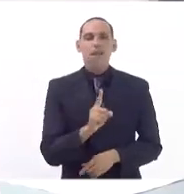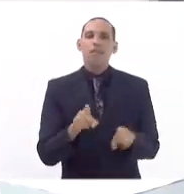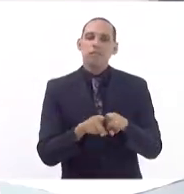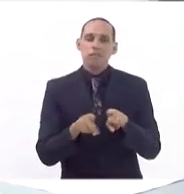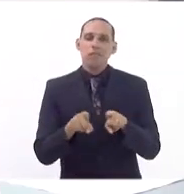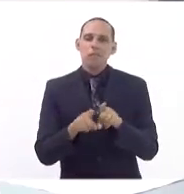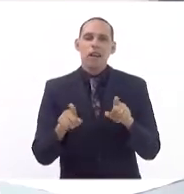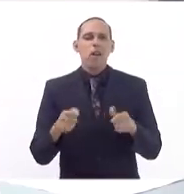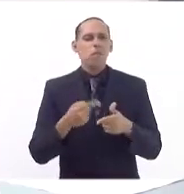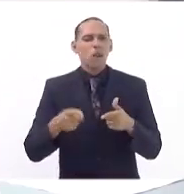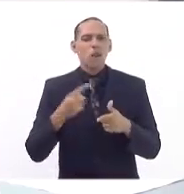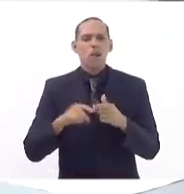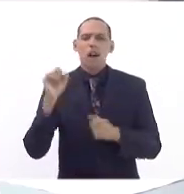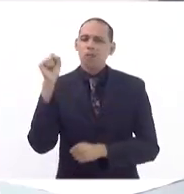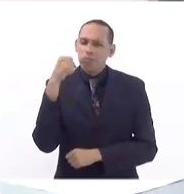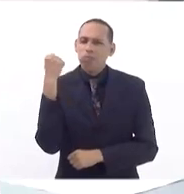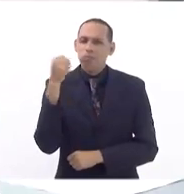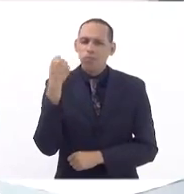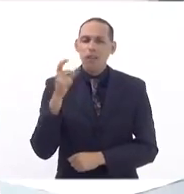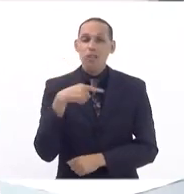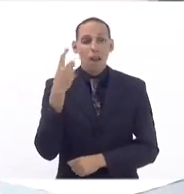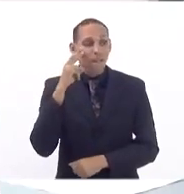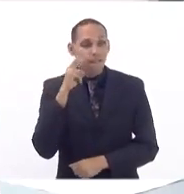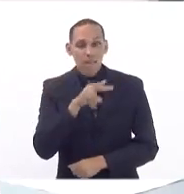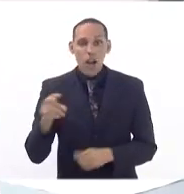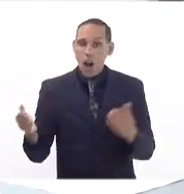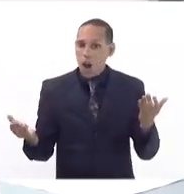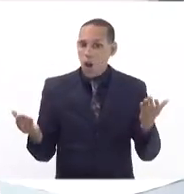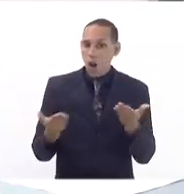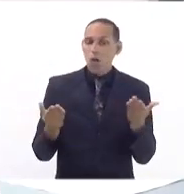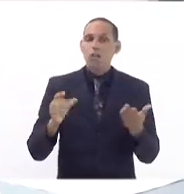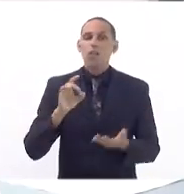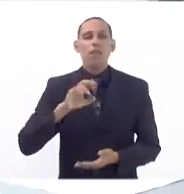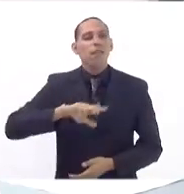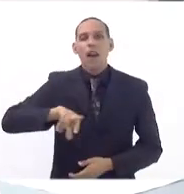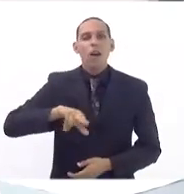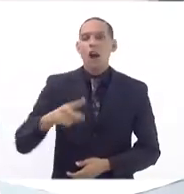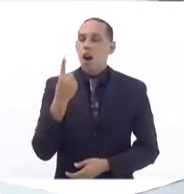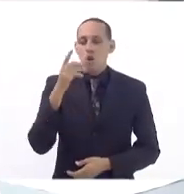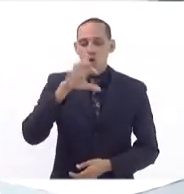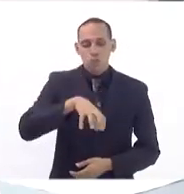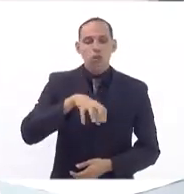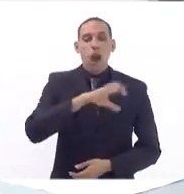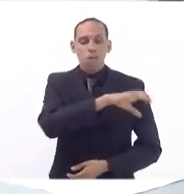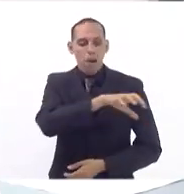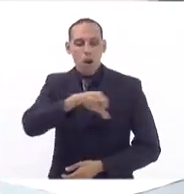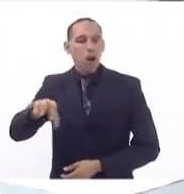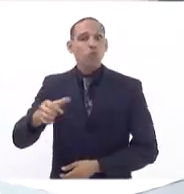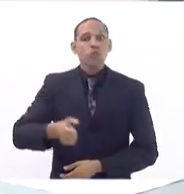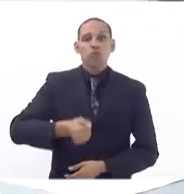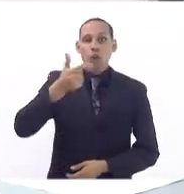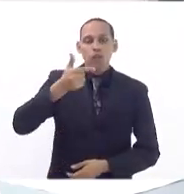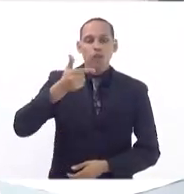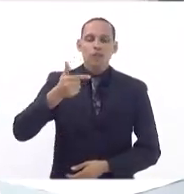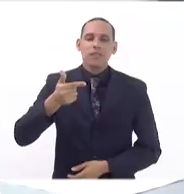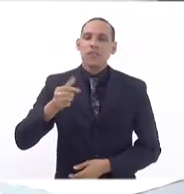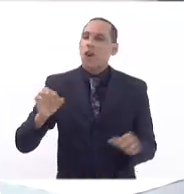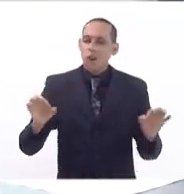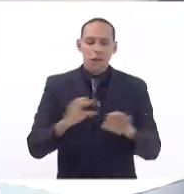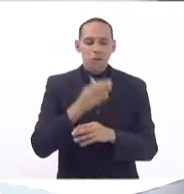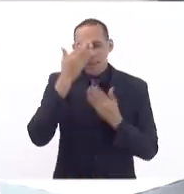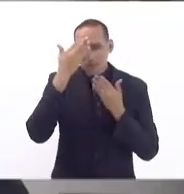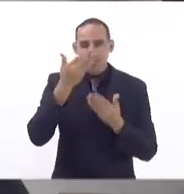relação esse grave problema que hoje a chegamos a dimensão né que ele é uma estação são 12 Estações está encerrado audiência de hoje obrigado a